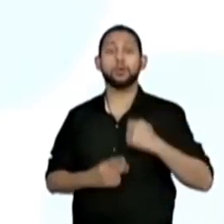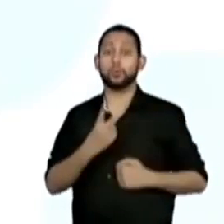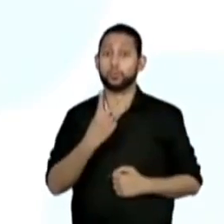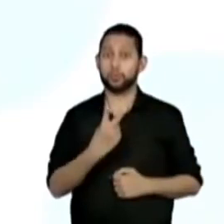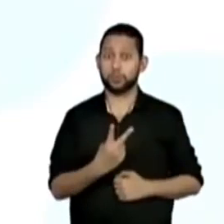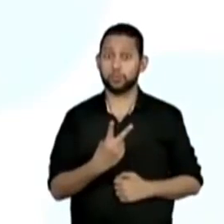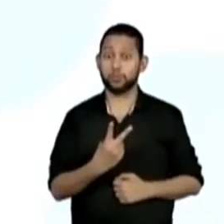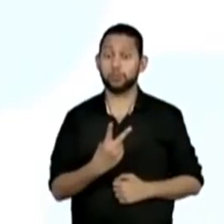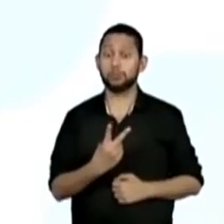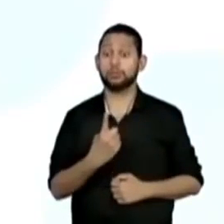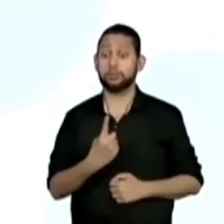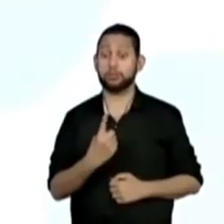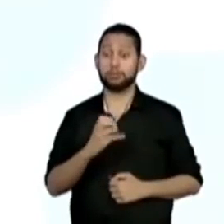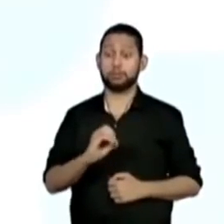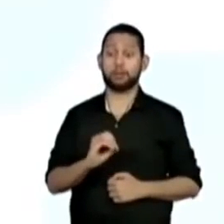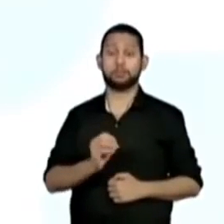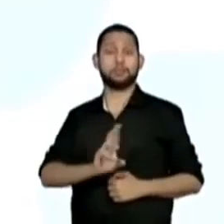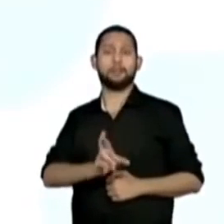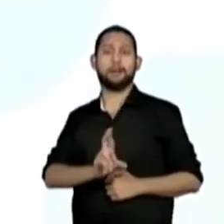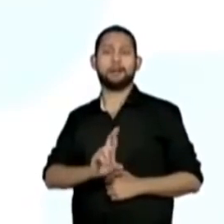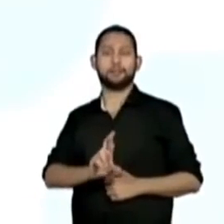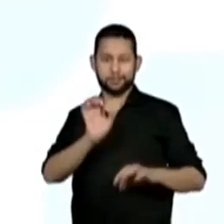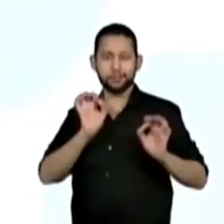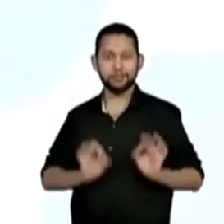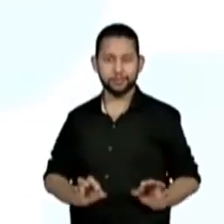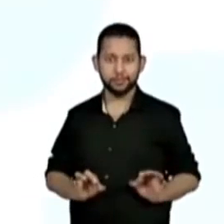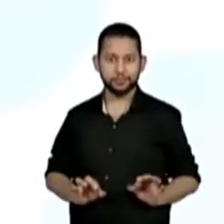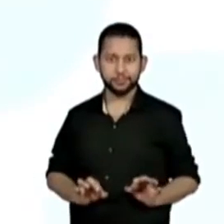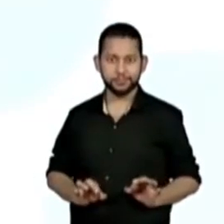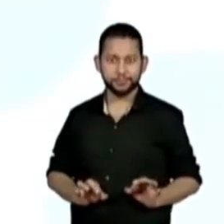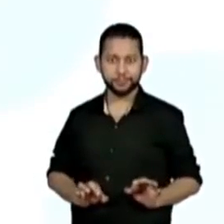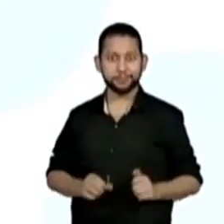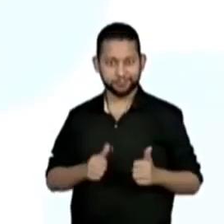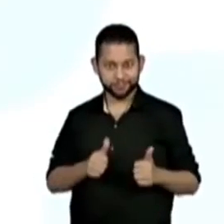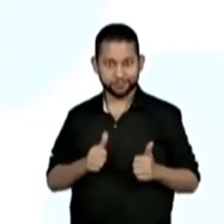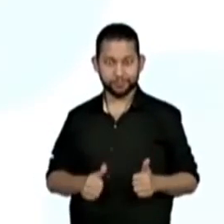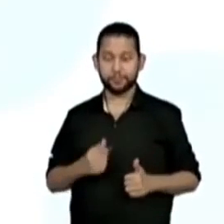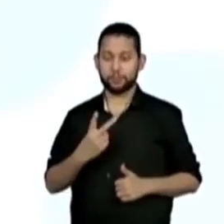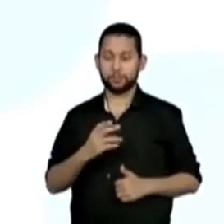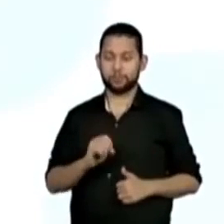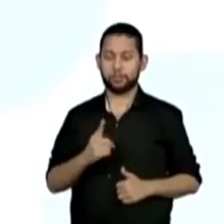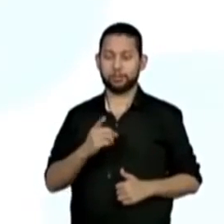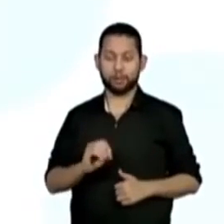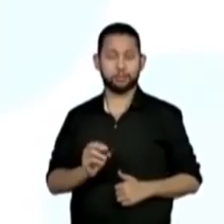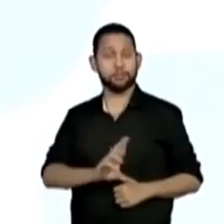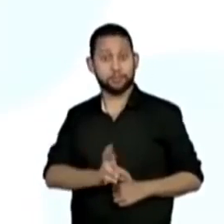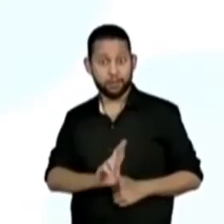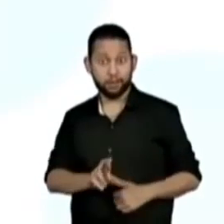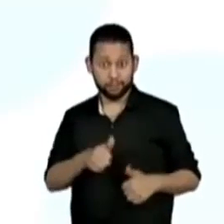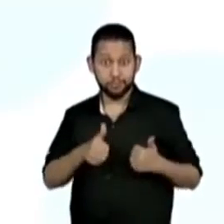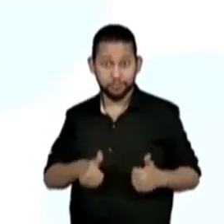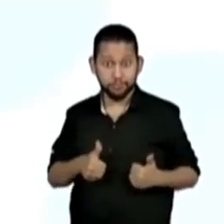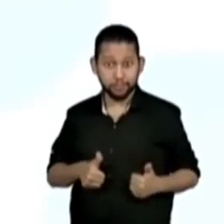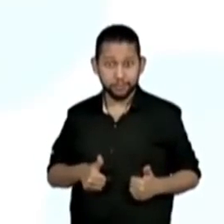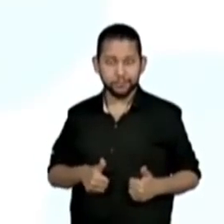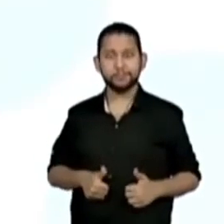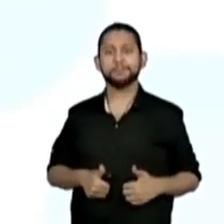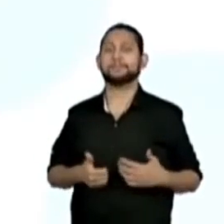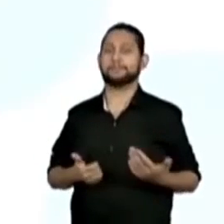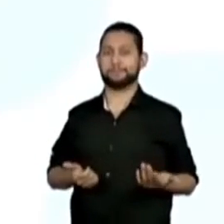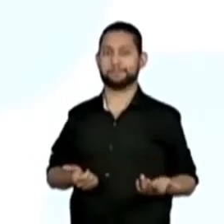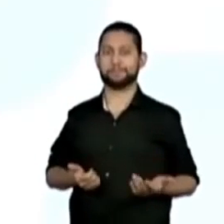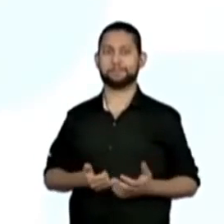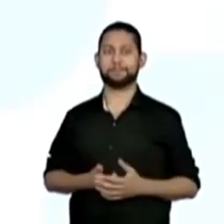200 e correto confiram comigo por favor professores R